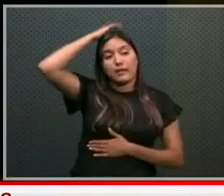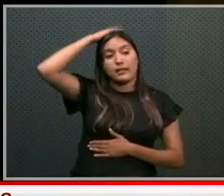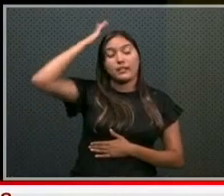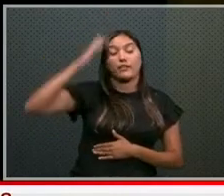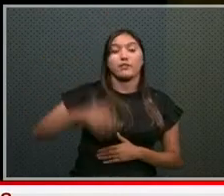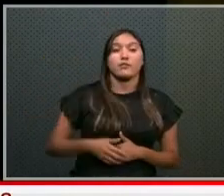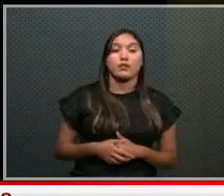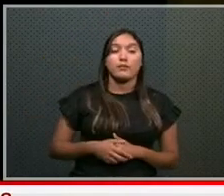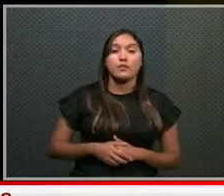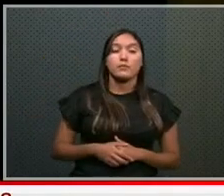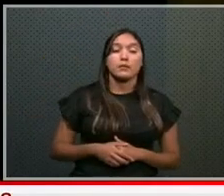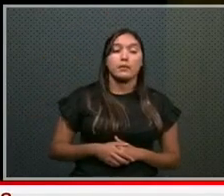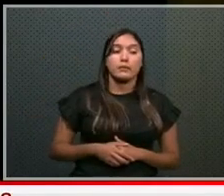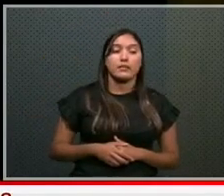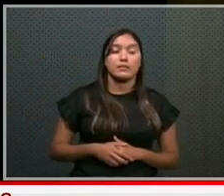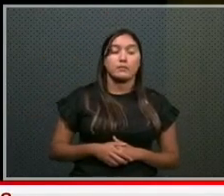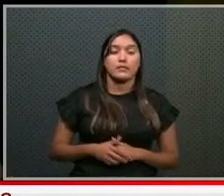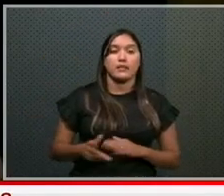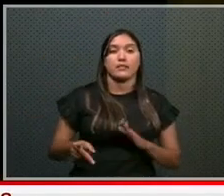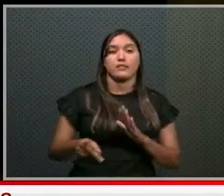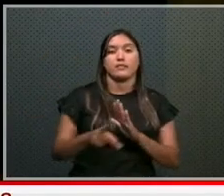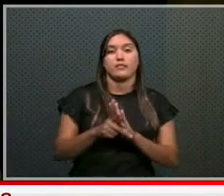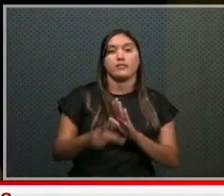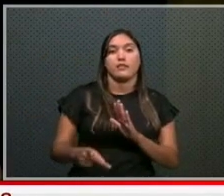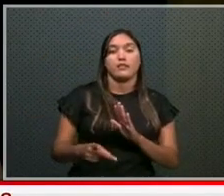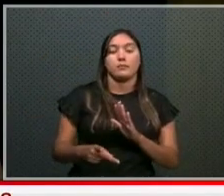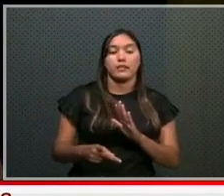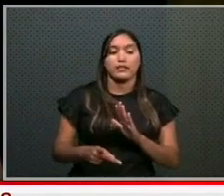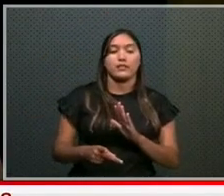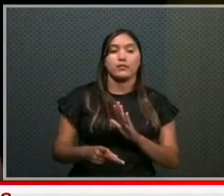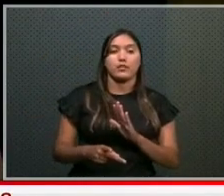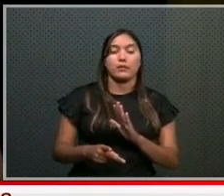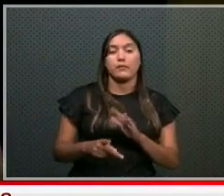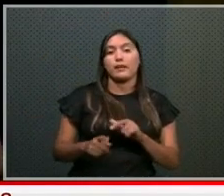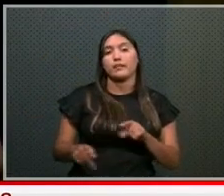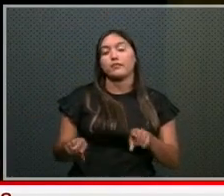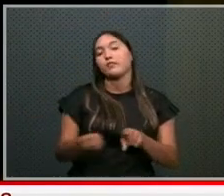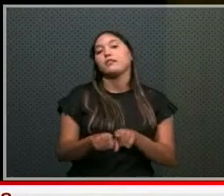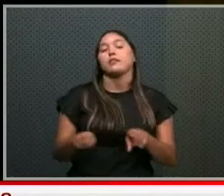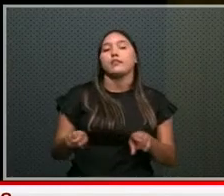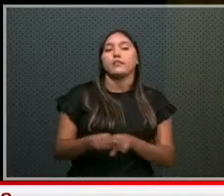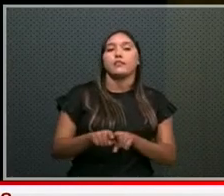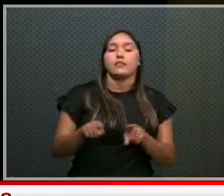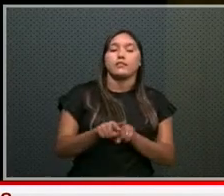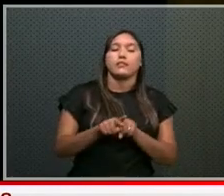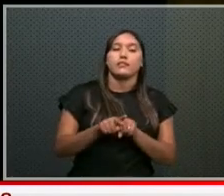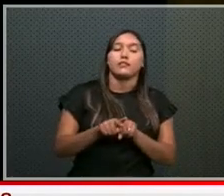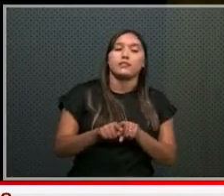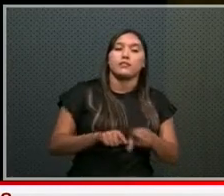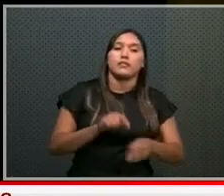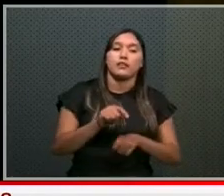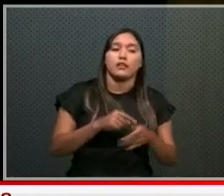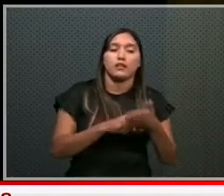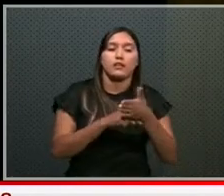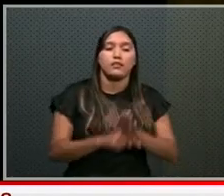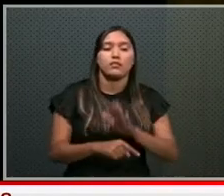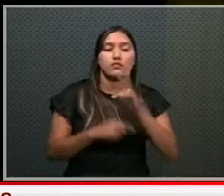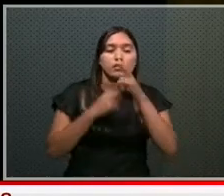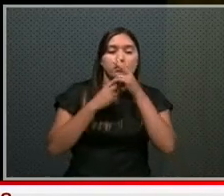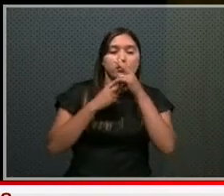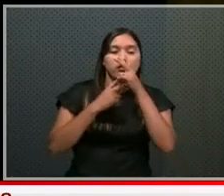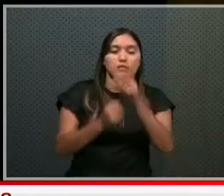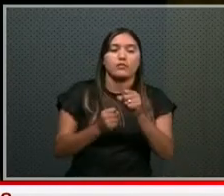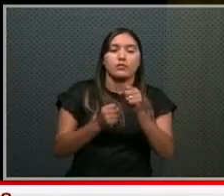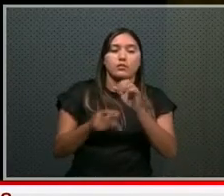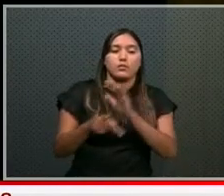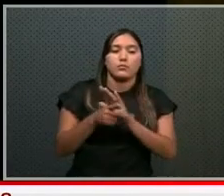Brasil assim como temos grande respeito e ajudamos muito o fortalecimento da